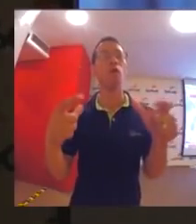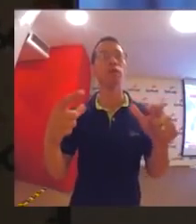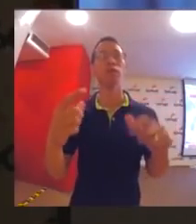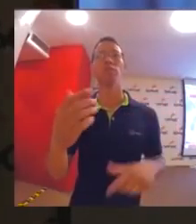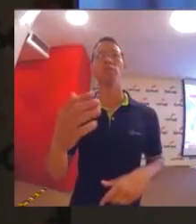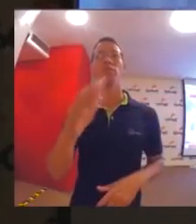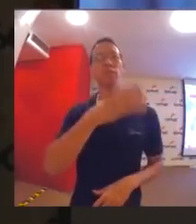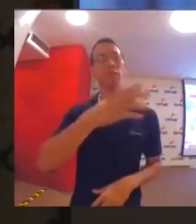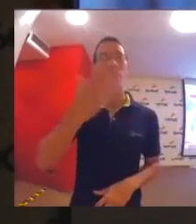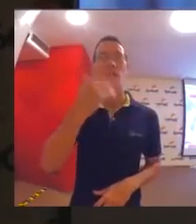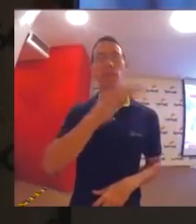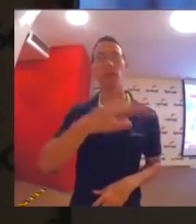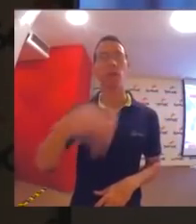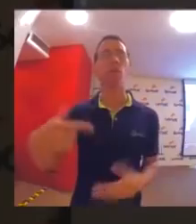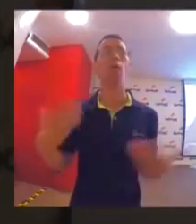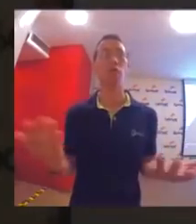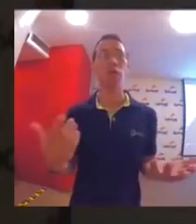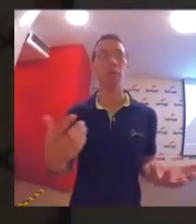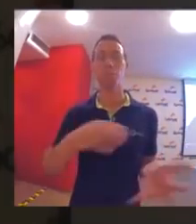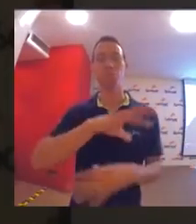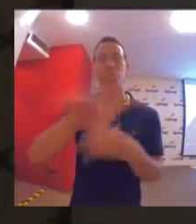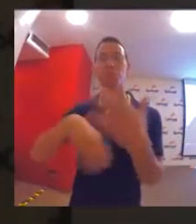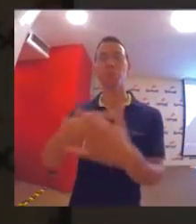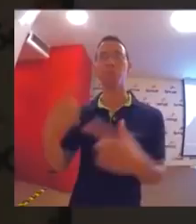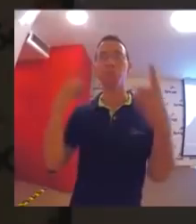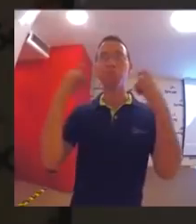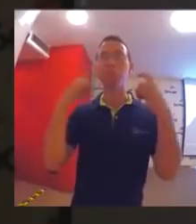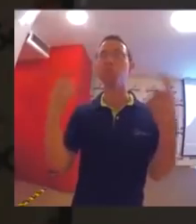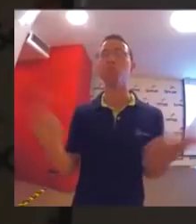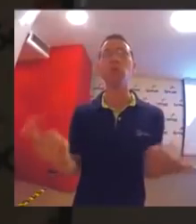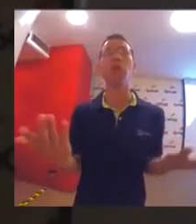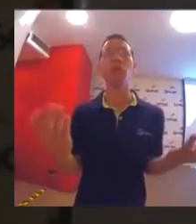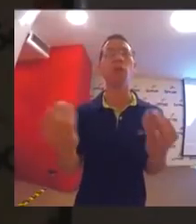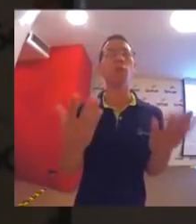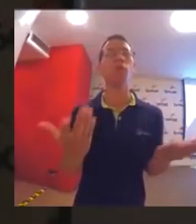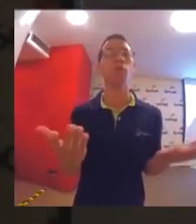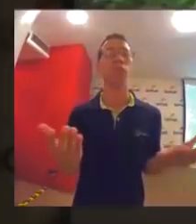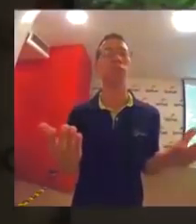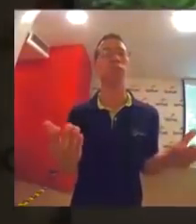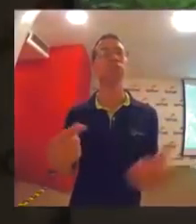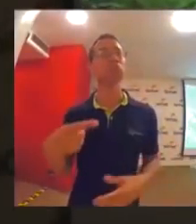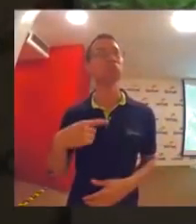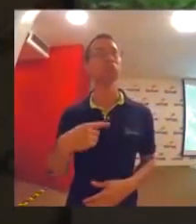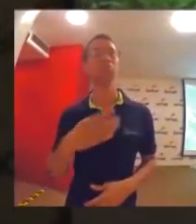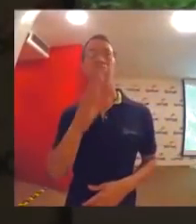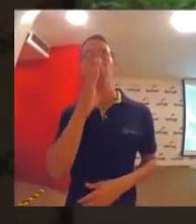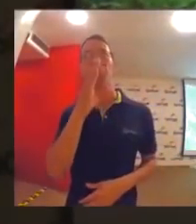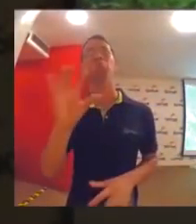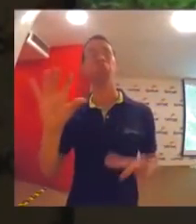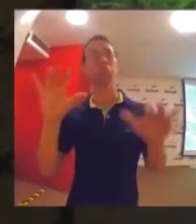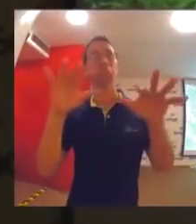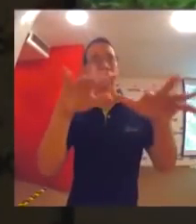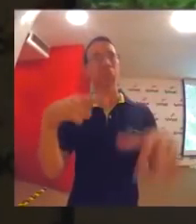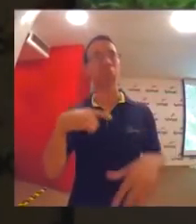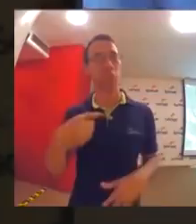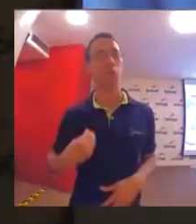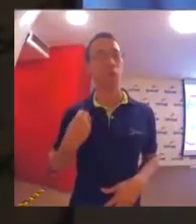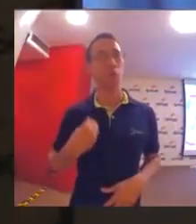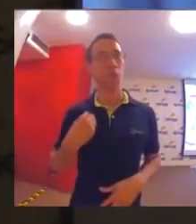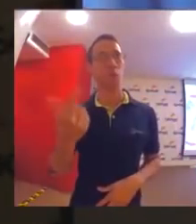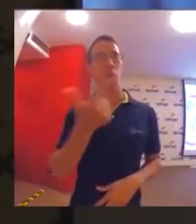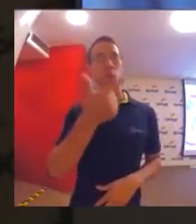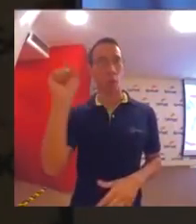ouvem gritaria, não ouvem confusão, eles perguntam, faltaram hoje? E a gente, não, está todo mundo aí e tal. E a